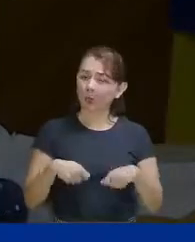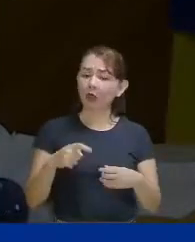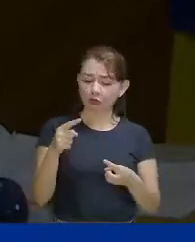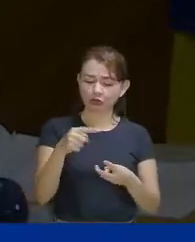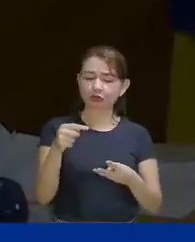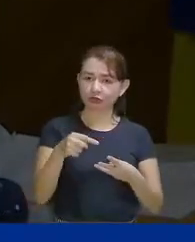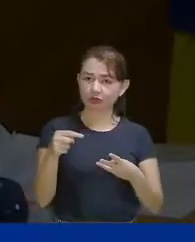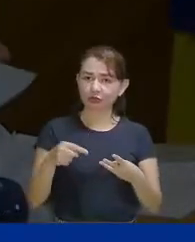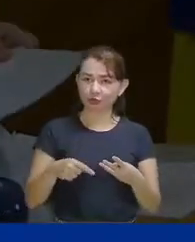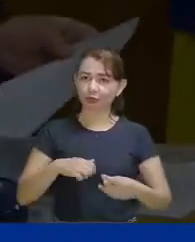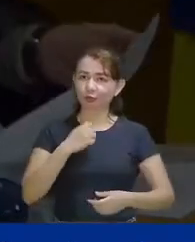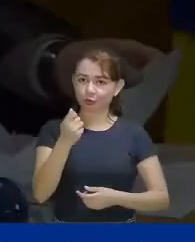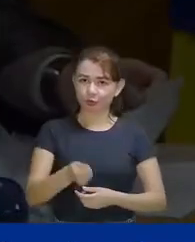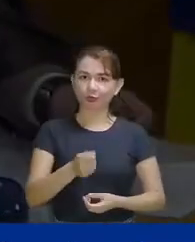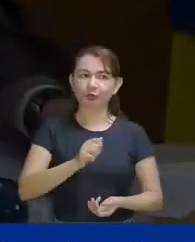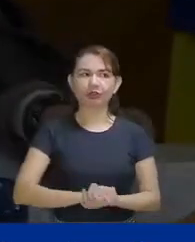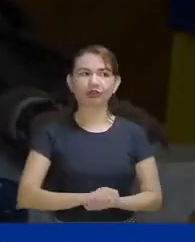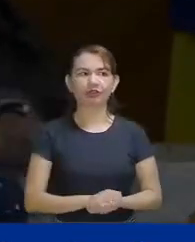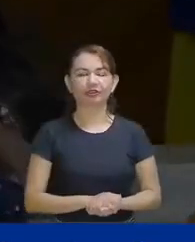Anselmo,